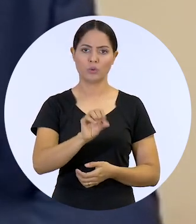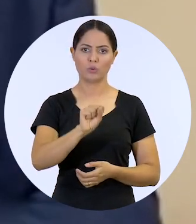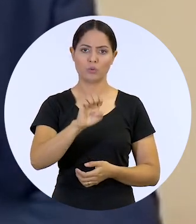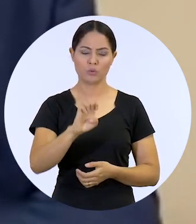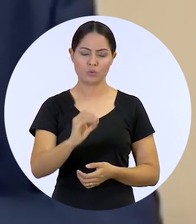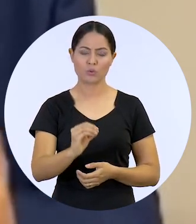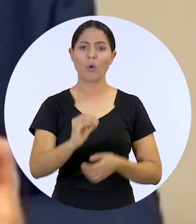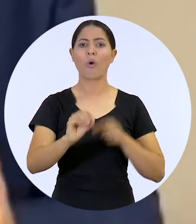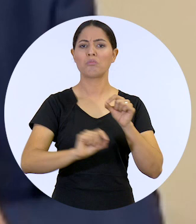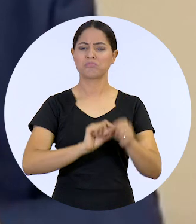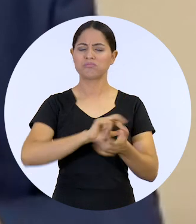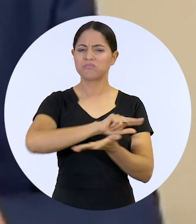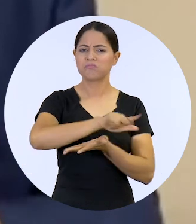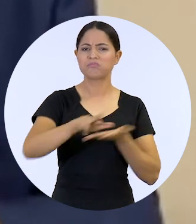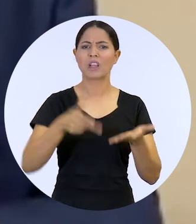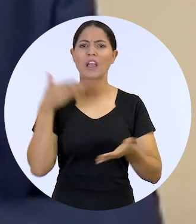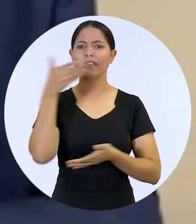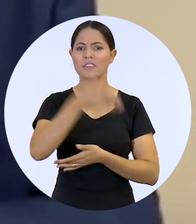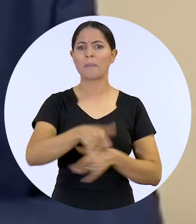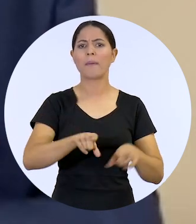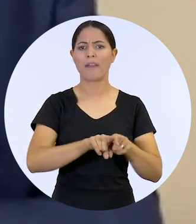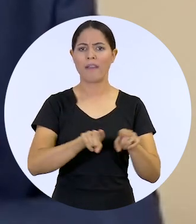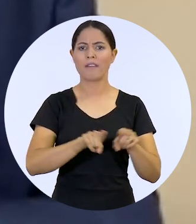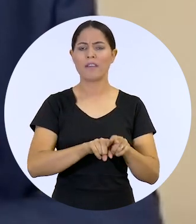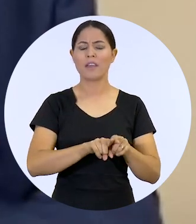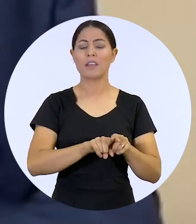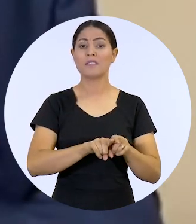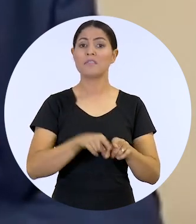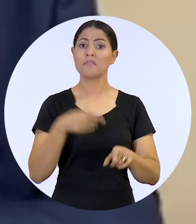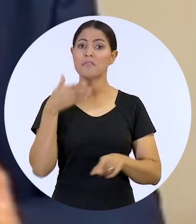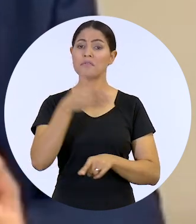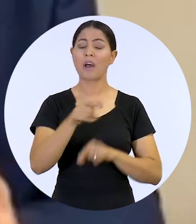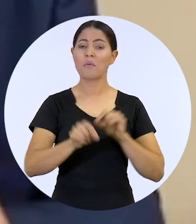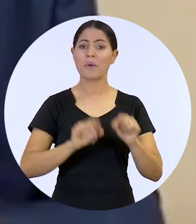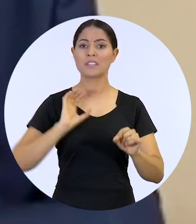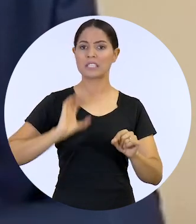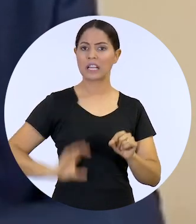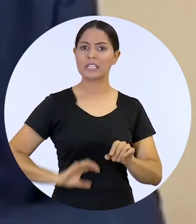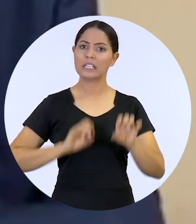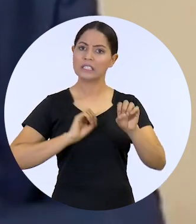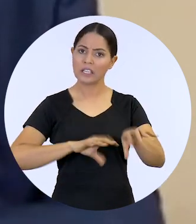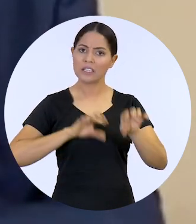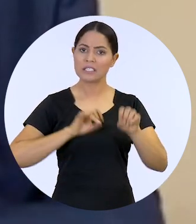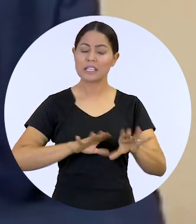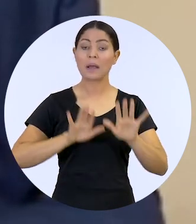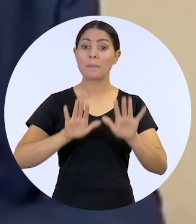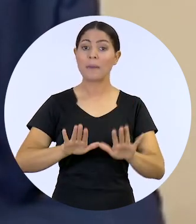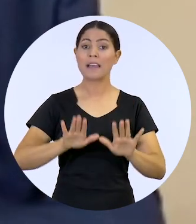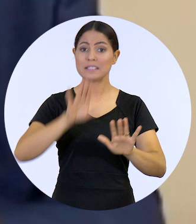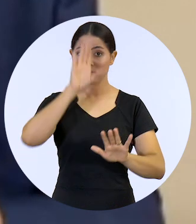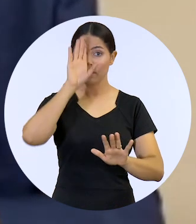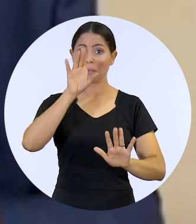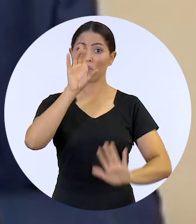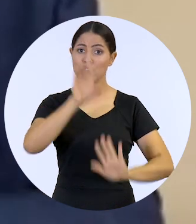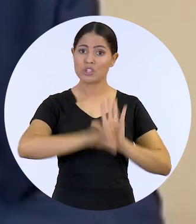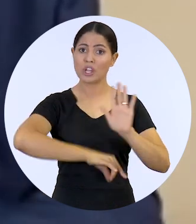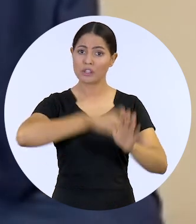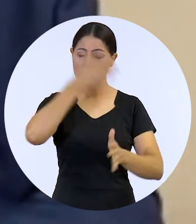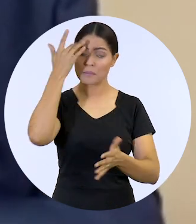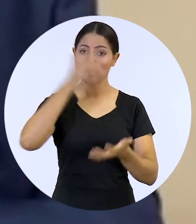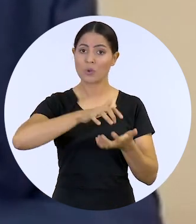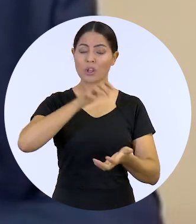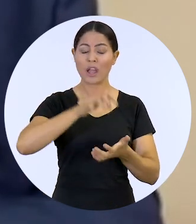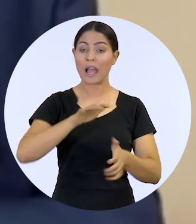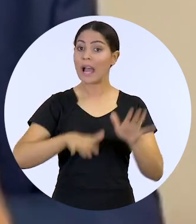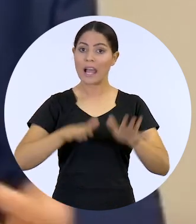OAB Vozinho vai lá levar noções de cidadania, mas também conscientizar dos direitos dos